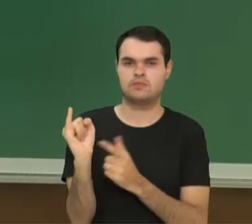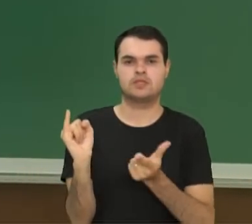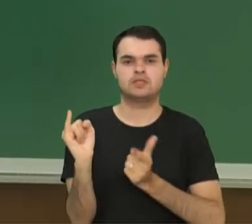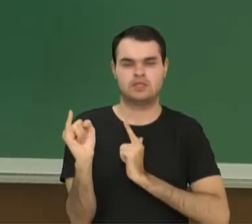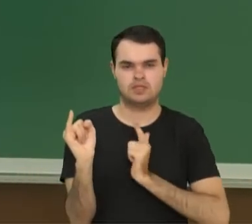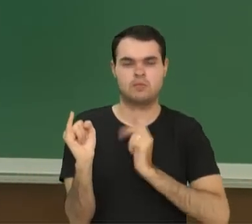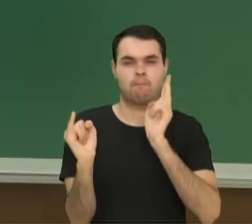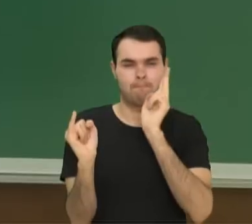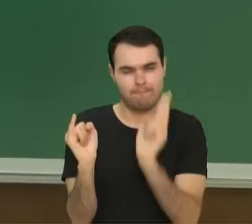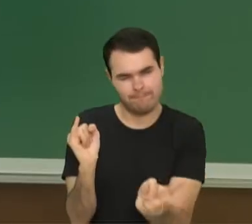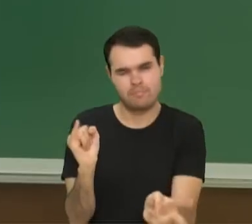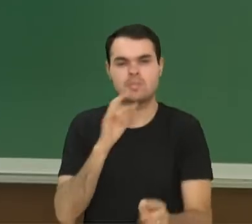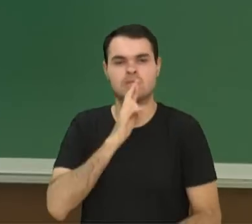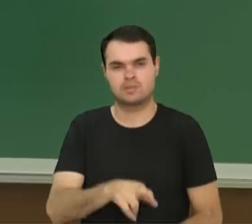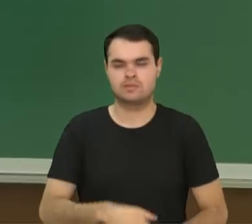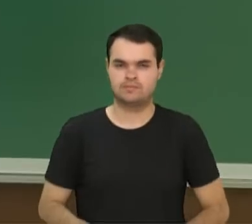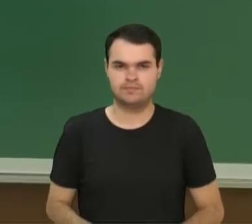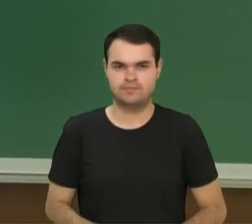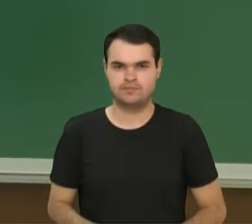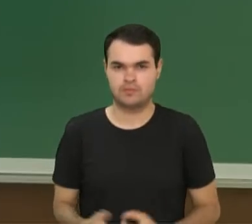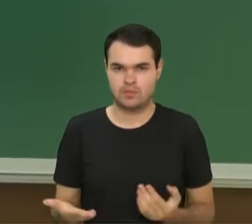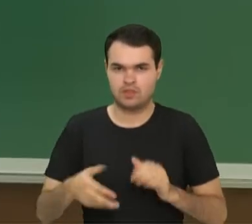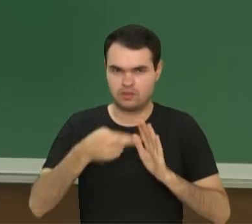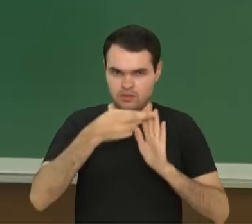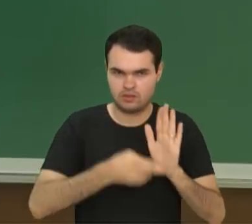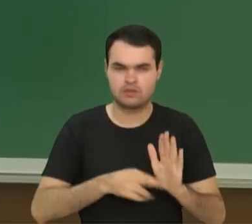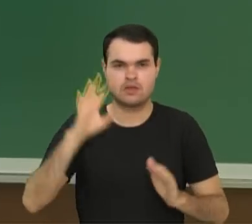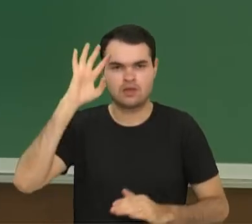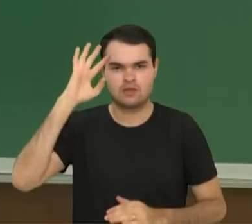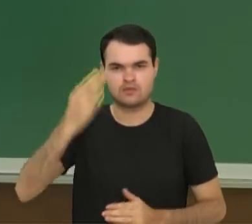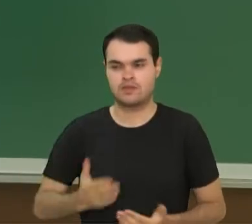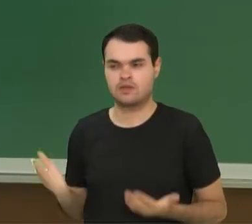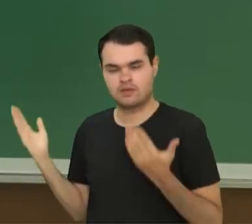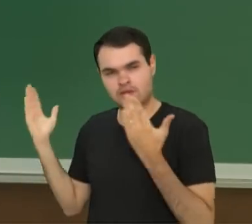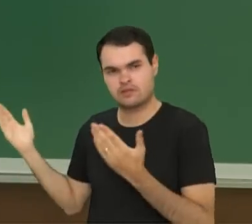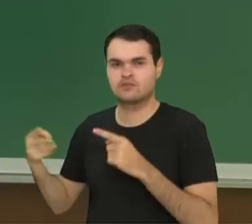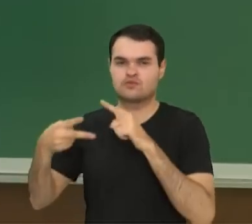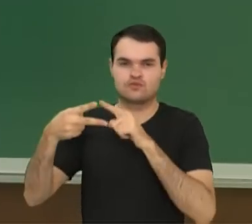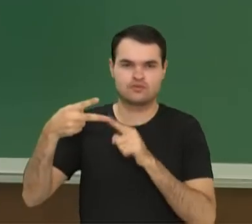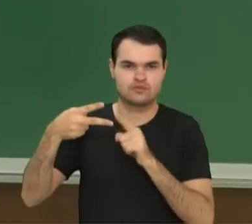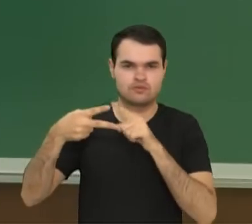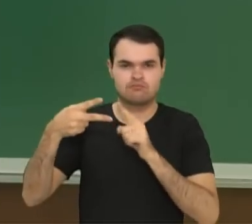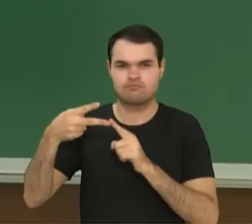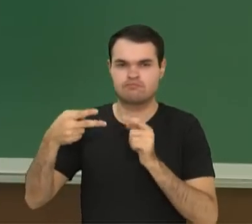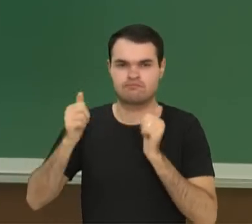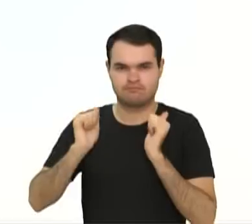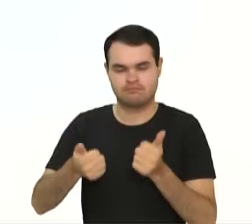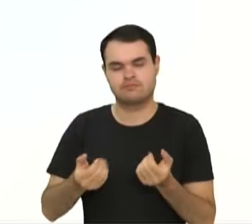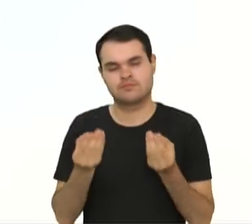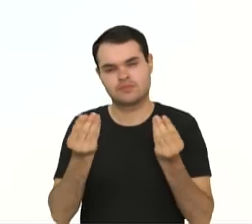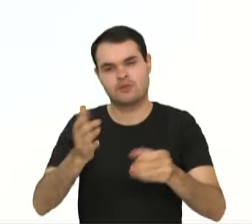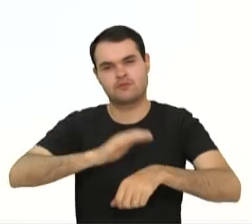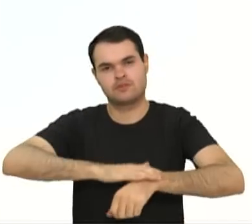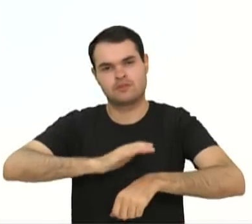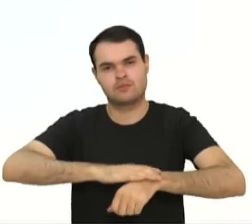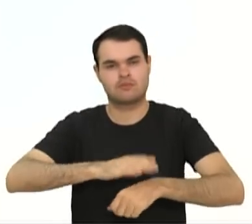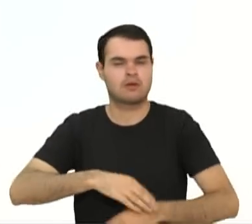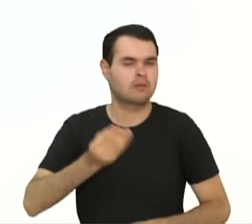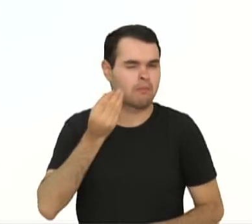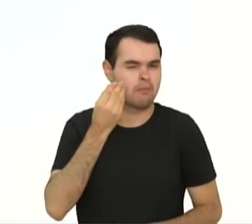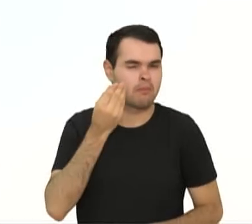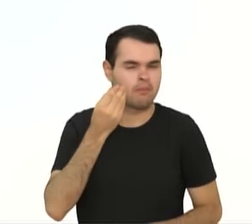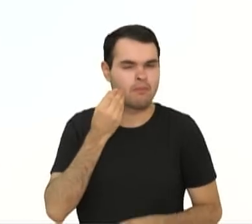mesmo resultado. Então, usando essa propriedade, vocês vão resolver esses dois exercícios. Vou dar um tempinho para vocês